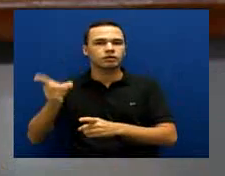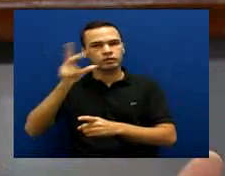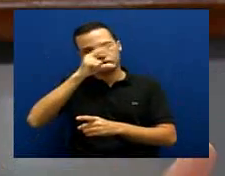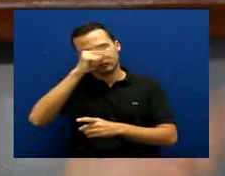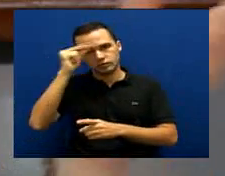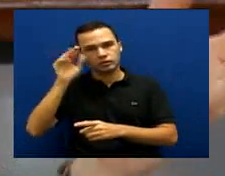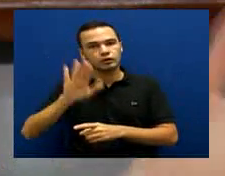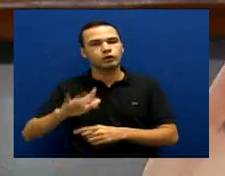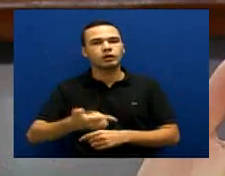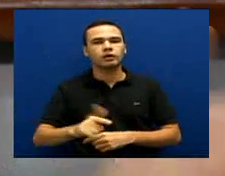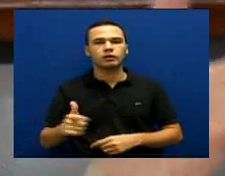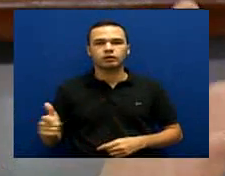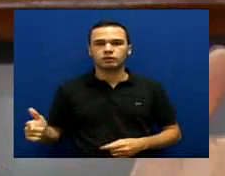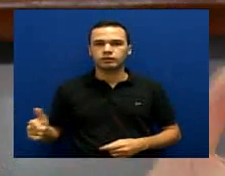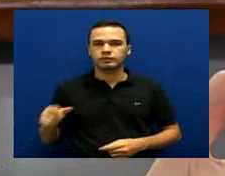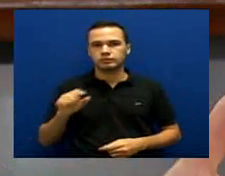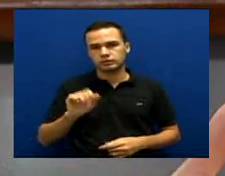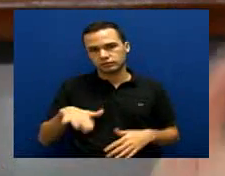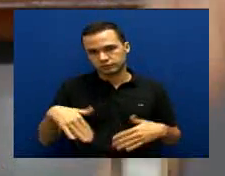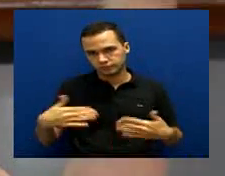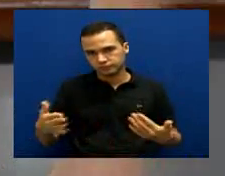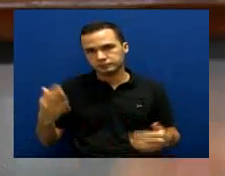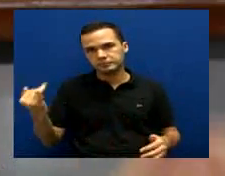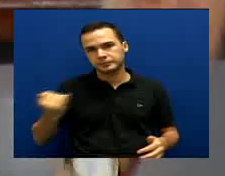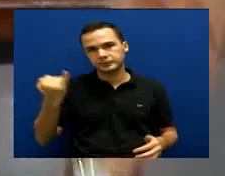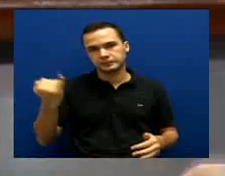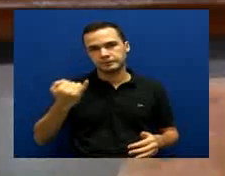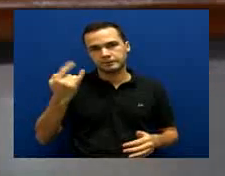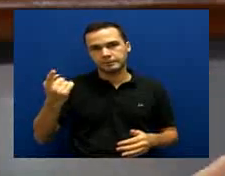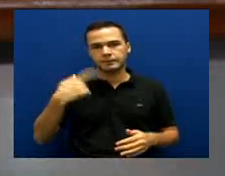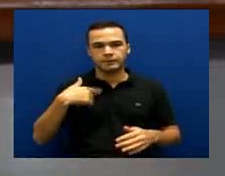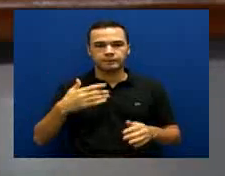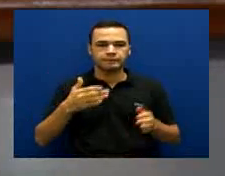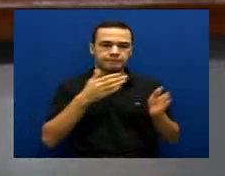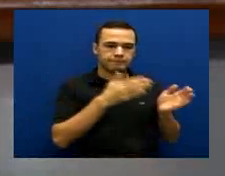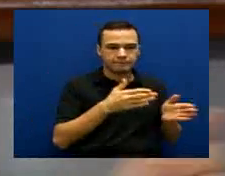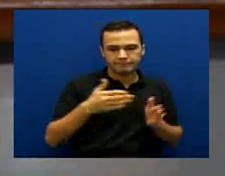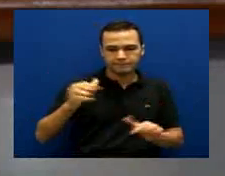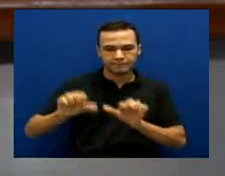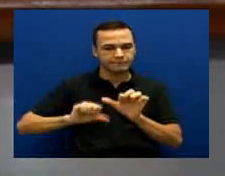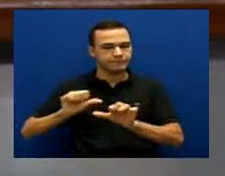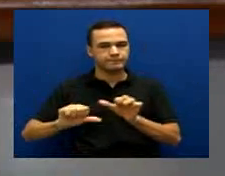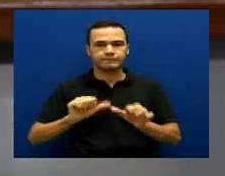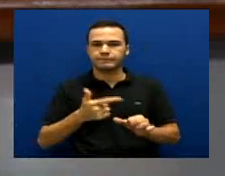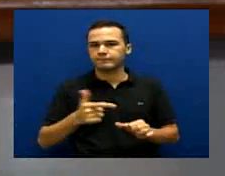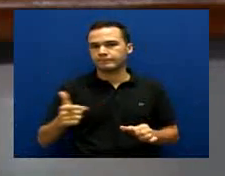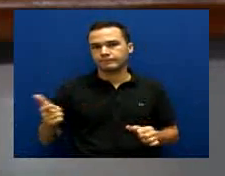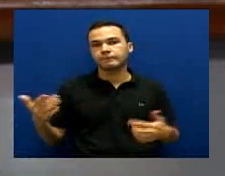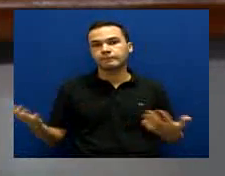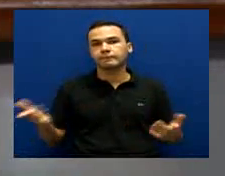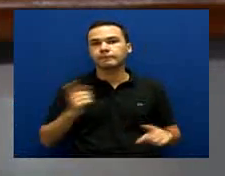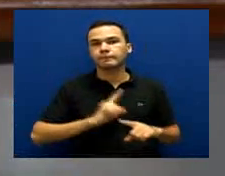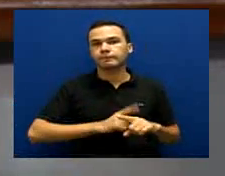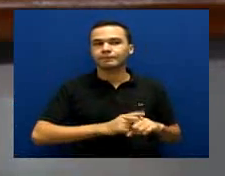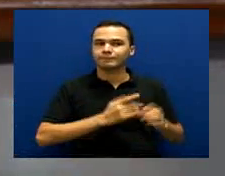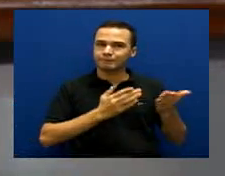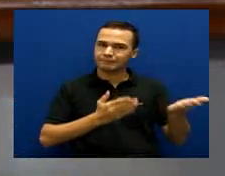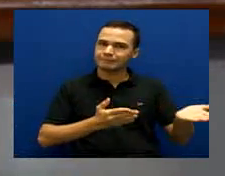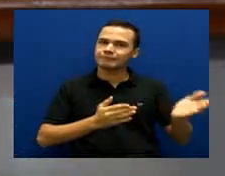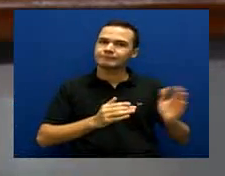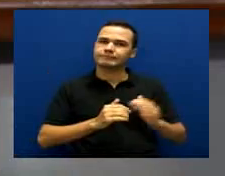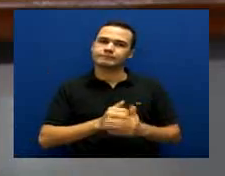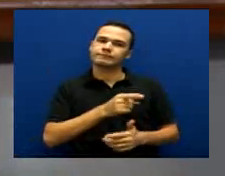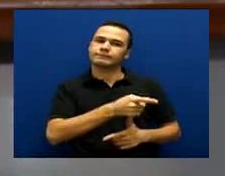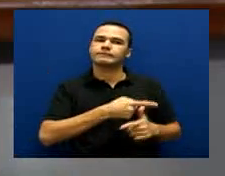não houve a transição acho que significativamente não houve transição na área da saúde é por causa disso é por causa dessa situação